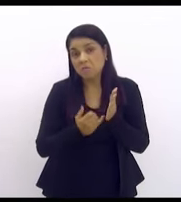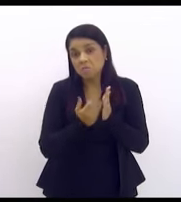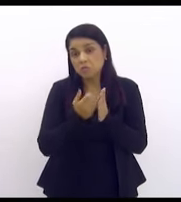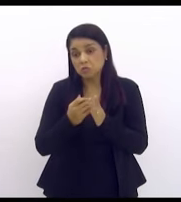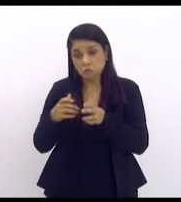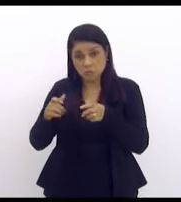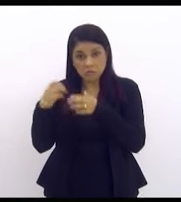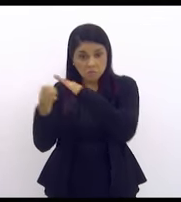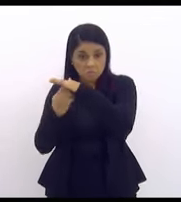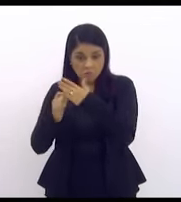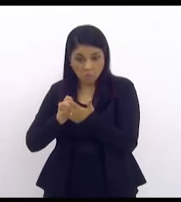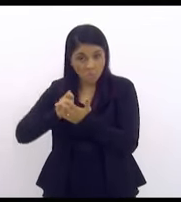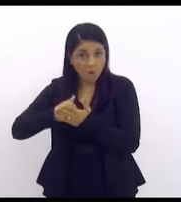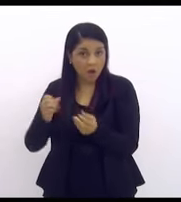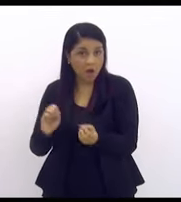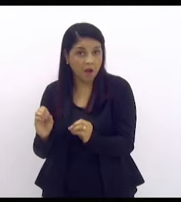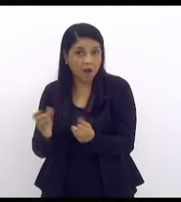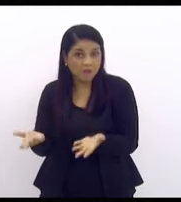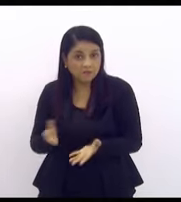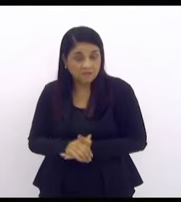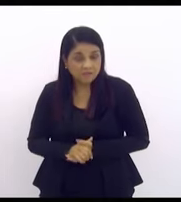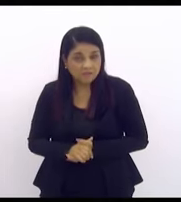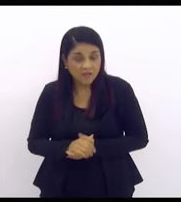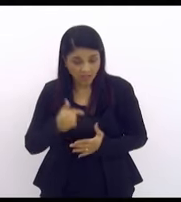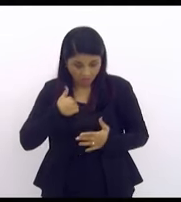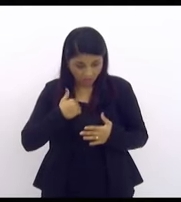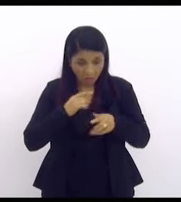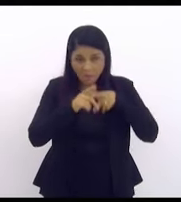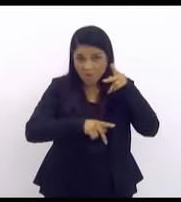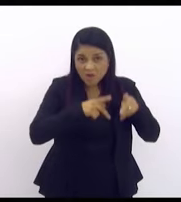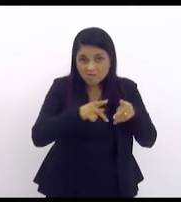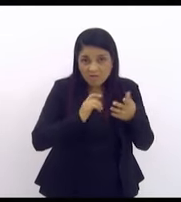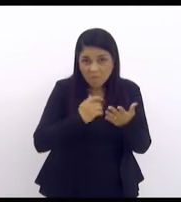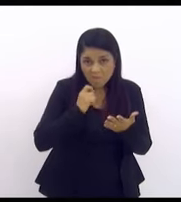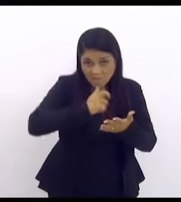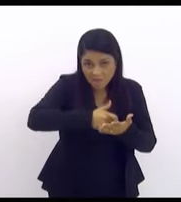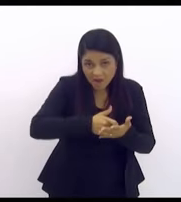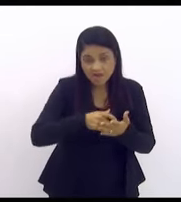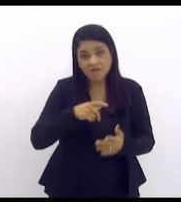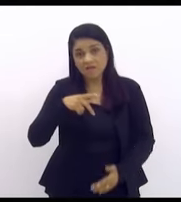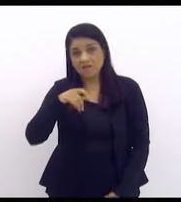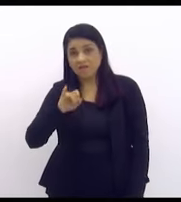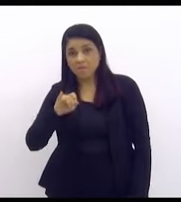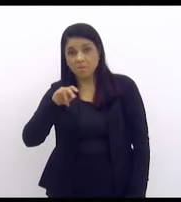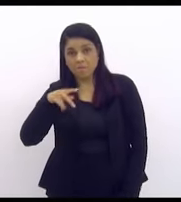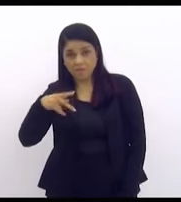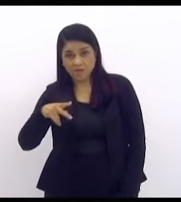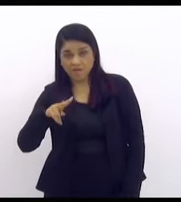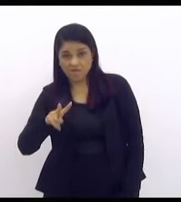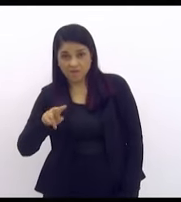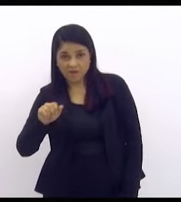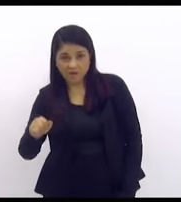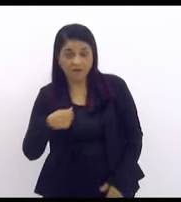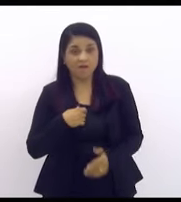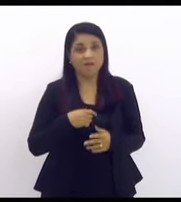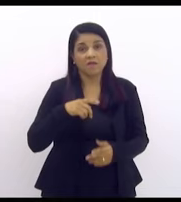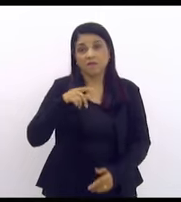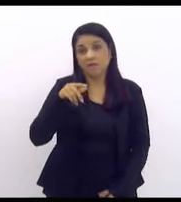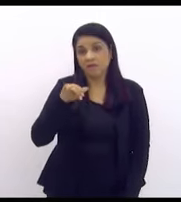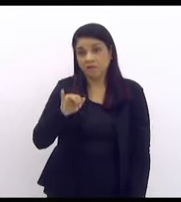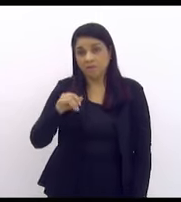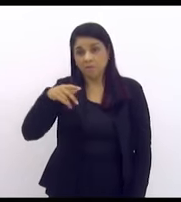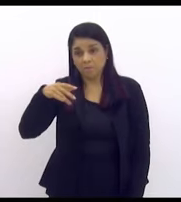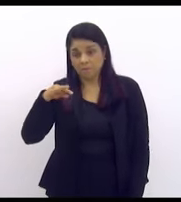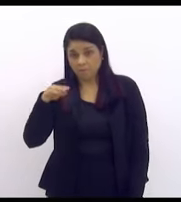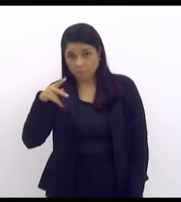não pagam nada? Por que que eu tenho que pagar o IPVA, eu tenho que pagar o IPTU, a taxa de incêndio, eu pago tudo. E os grandes